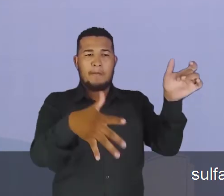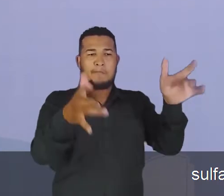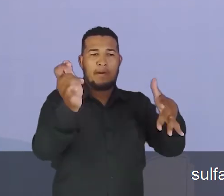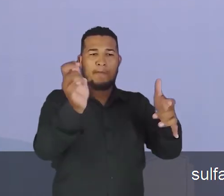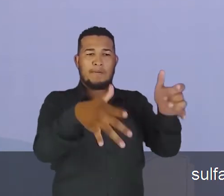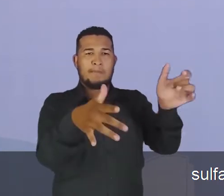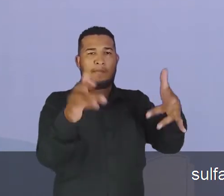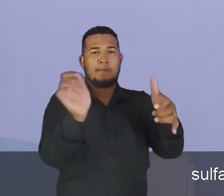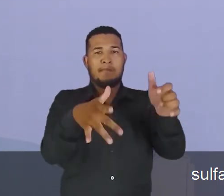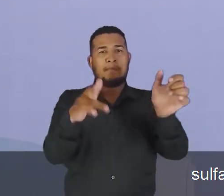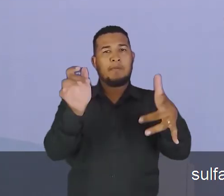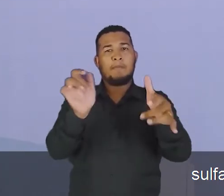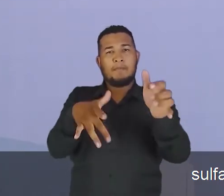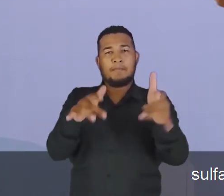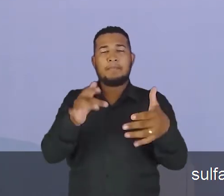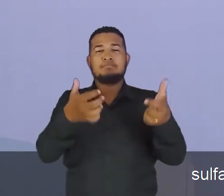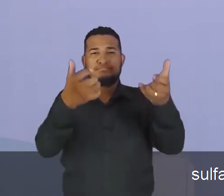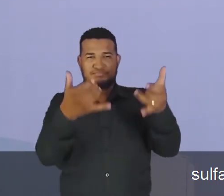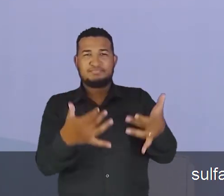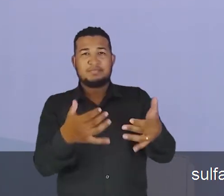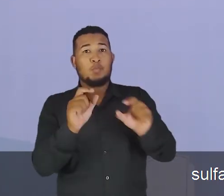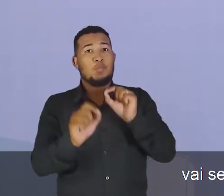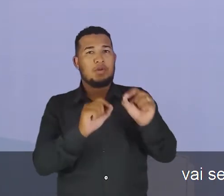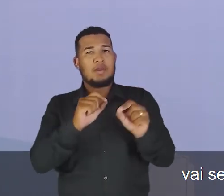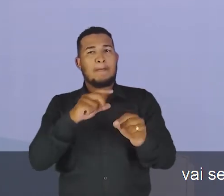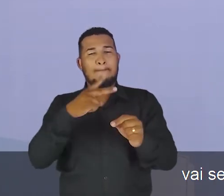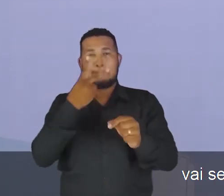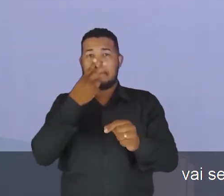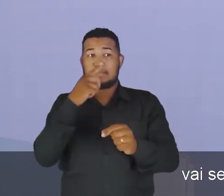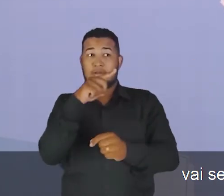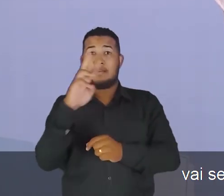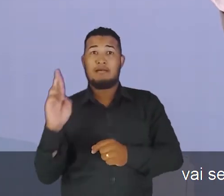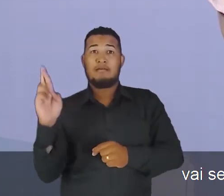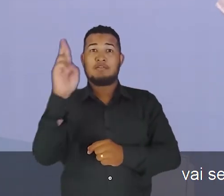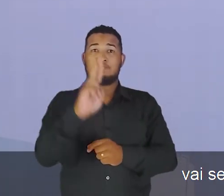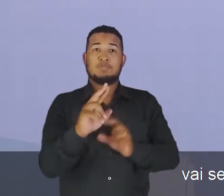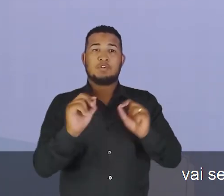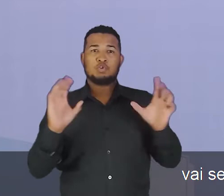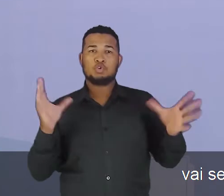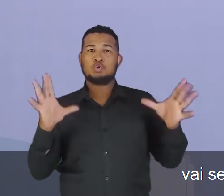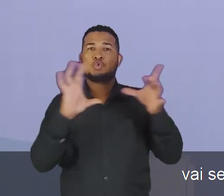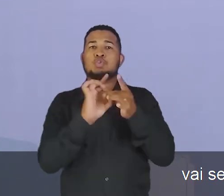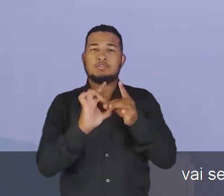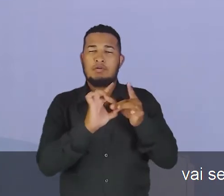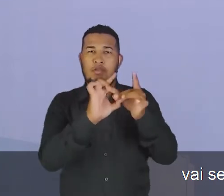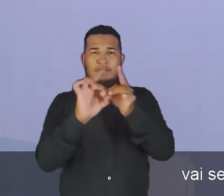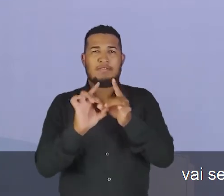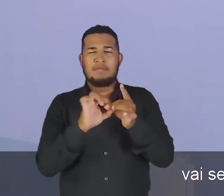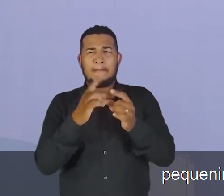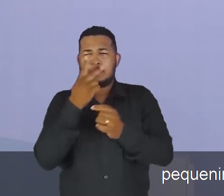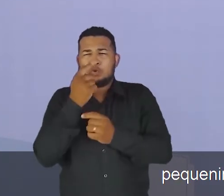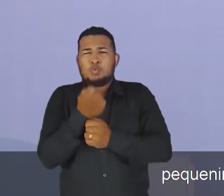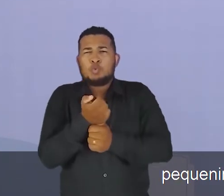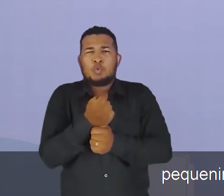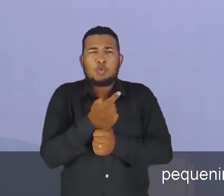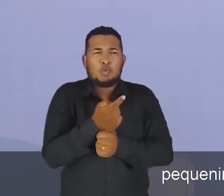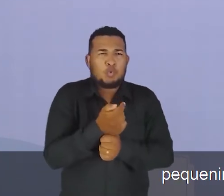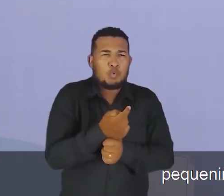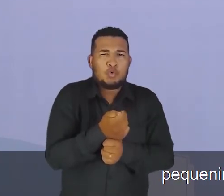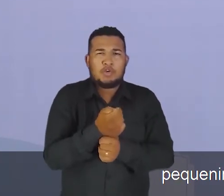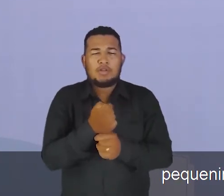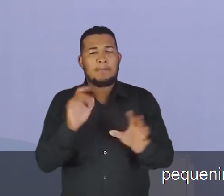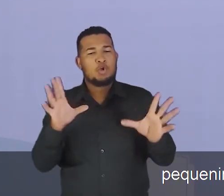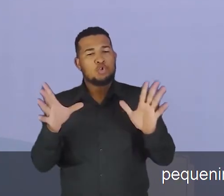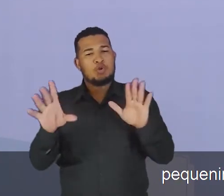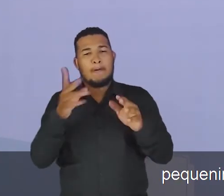de alumínio, o cal que eu apresentei para você, ela vai ser responsável por juntar essas partículas que eram bem pequenininhas de areia